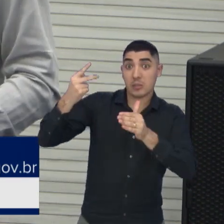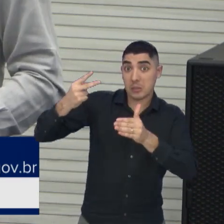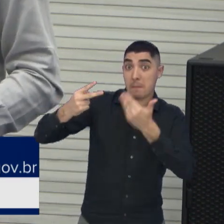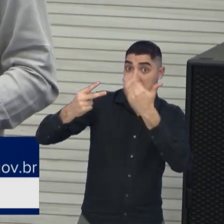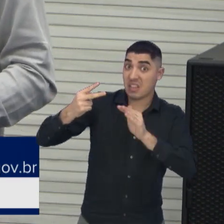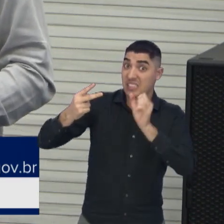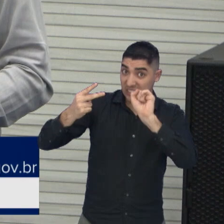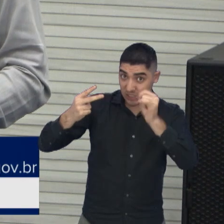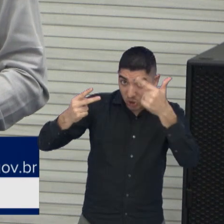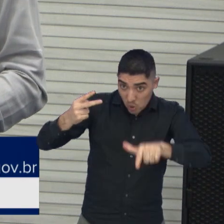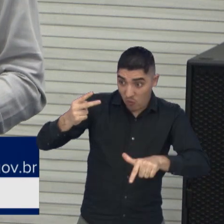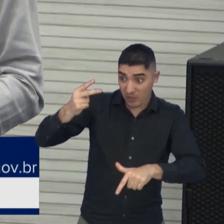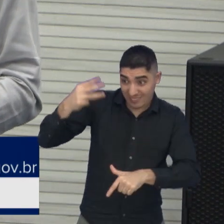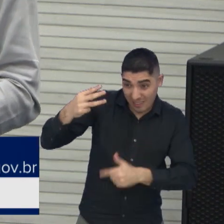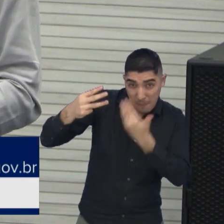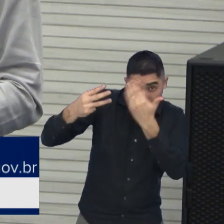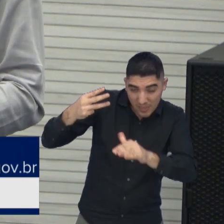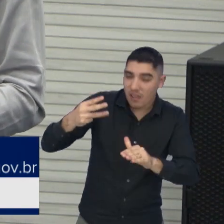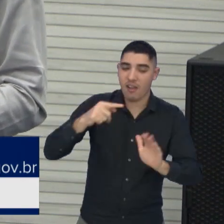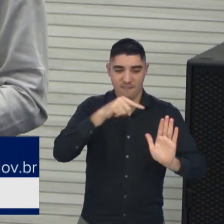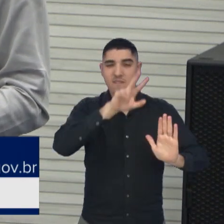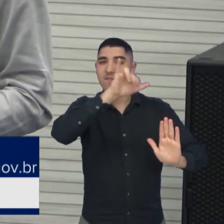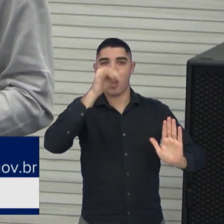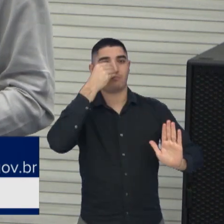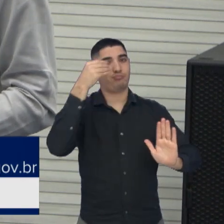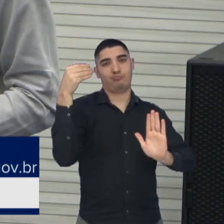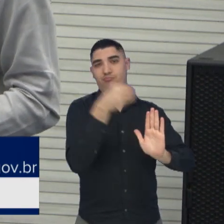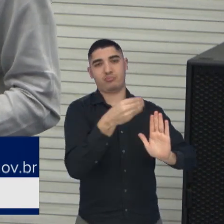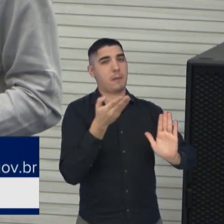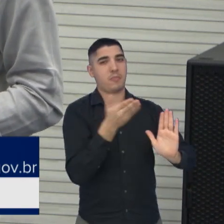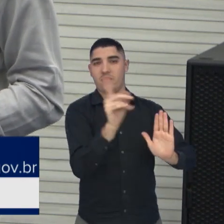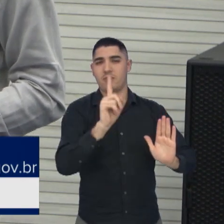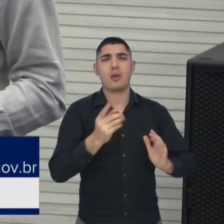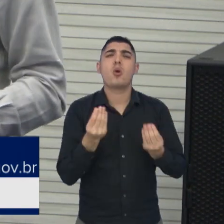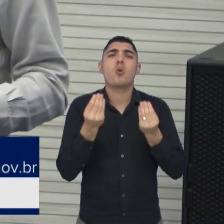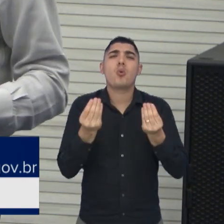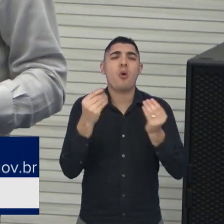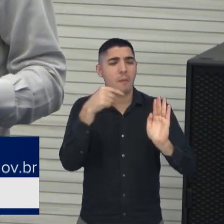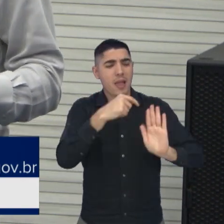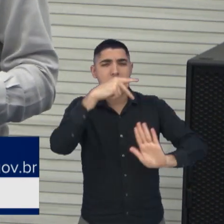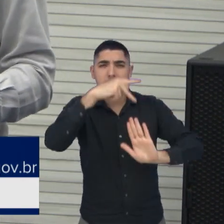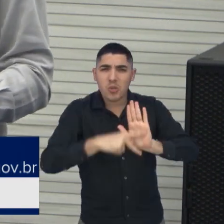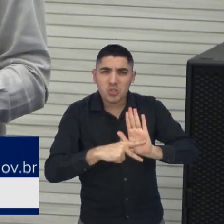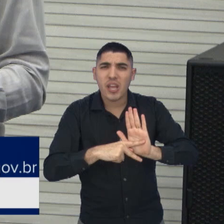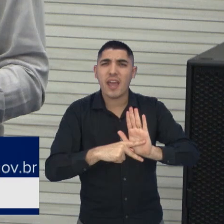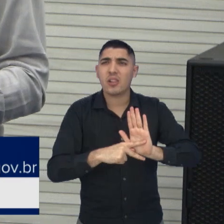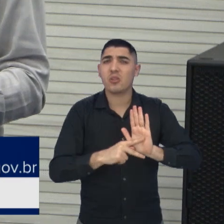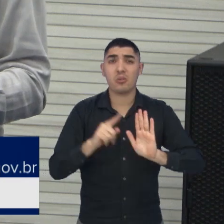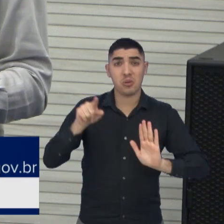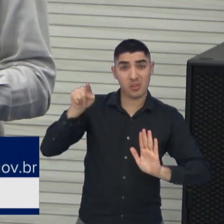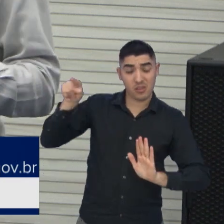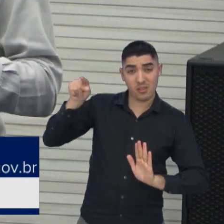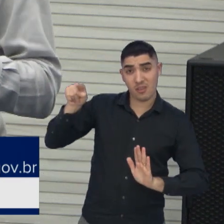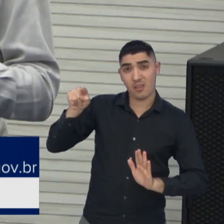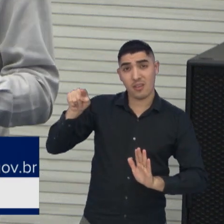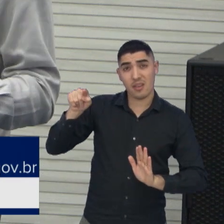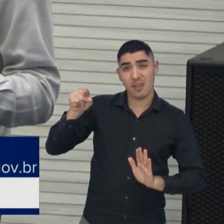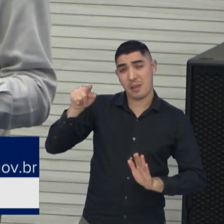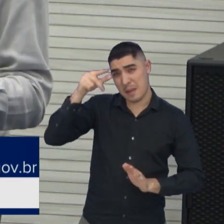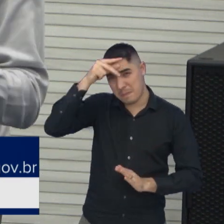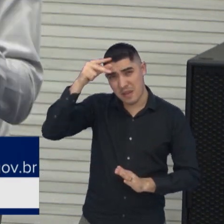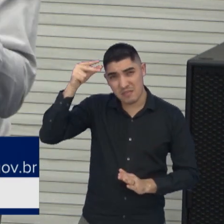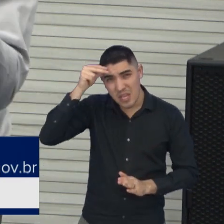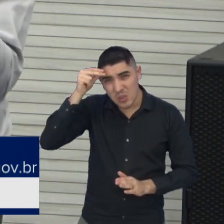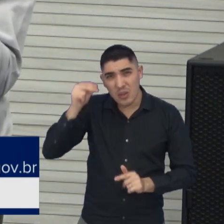Então, não dá para entender um executivo que coloca um projeto e um executivo que